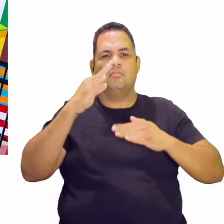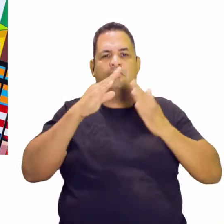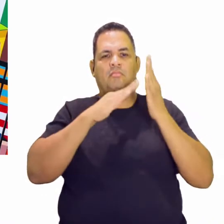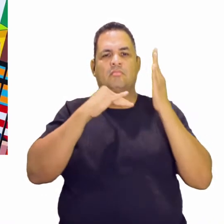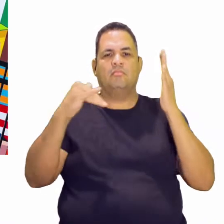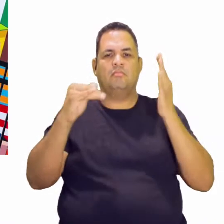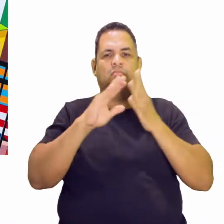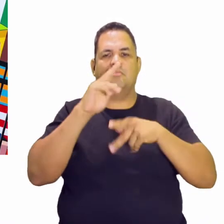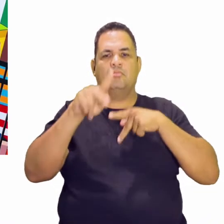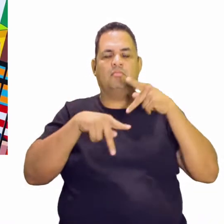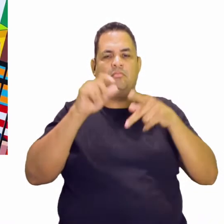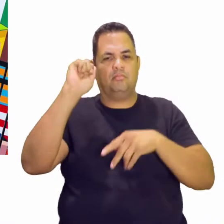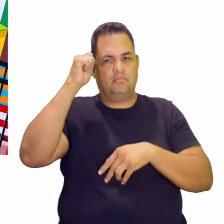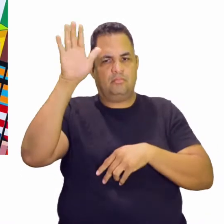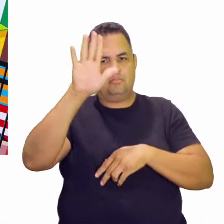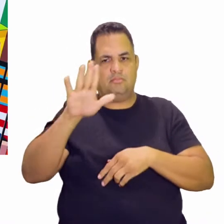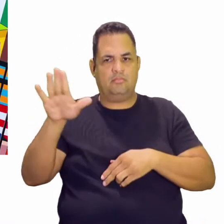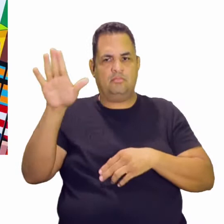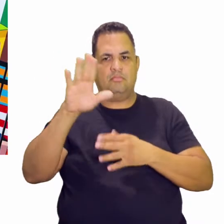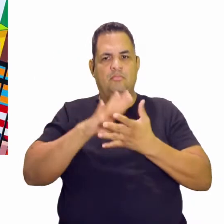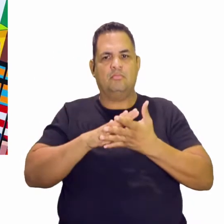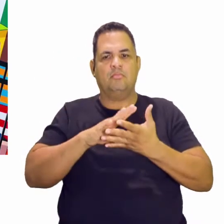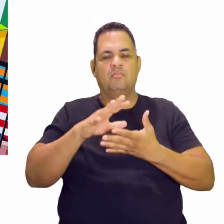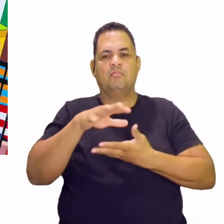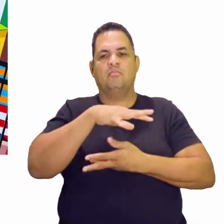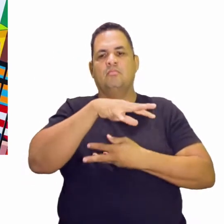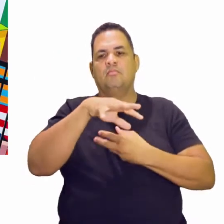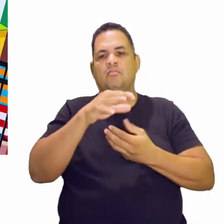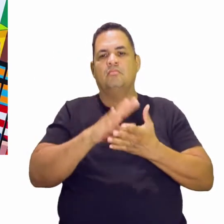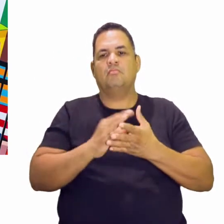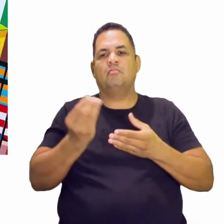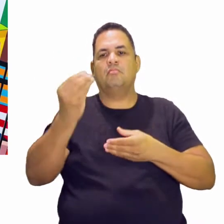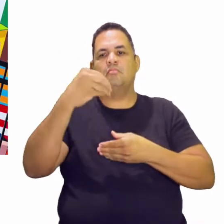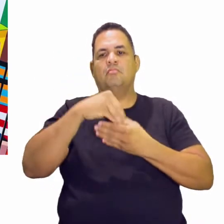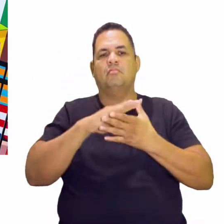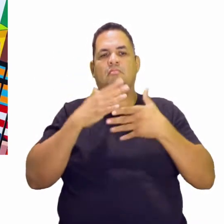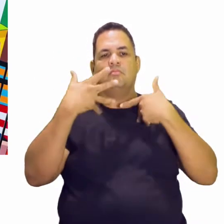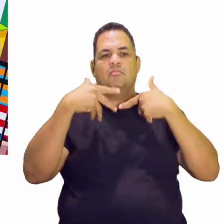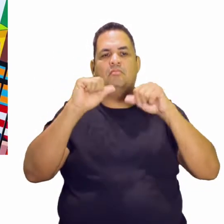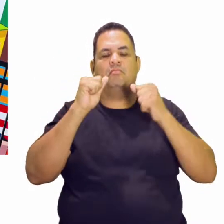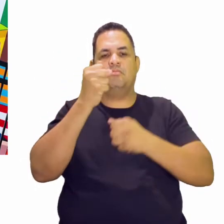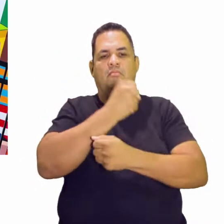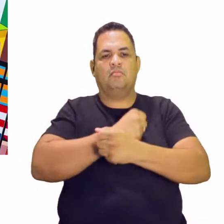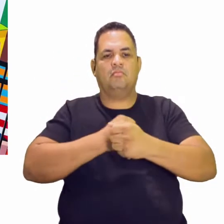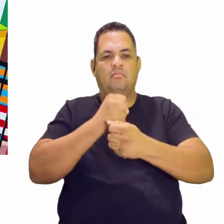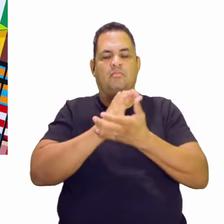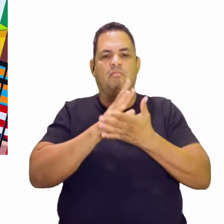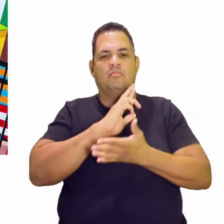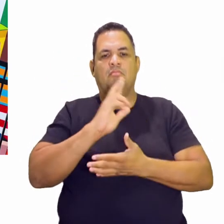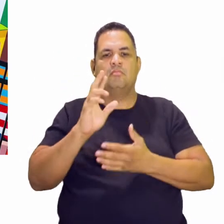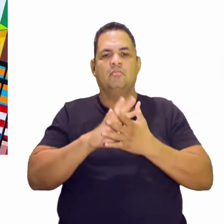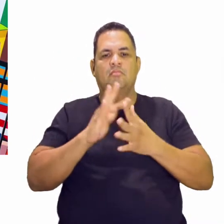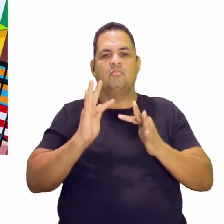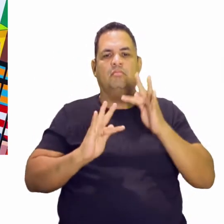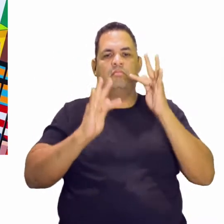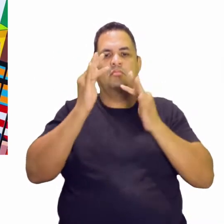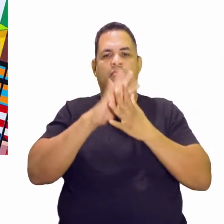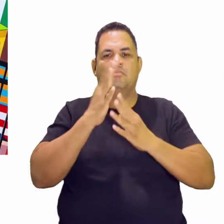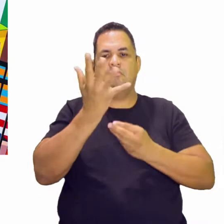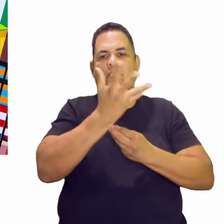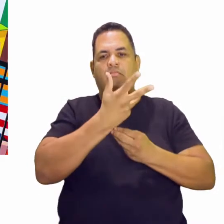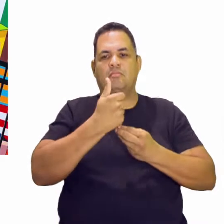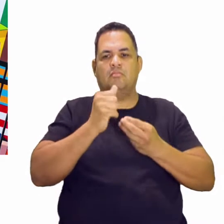da África, que envolvem tanto a linguagem, a culinária, a religião, o folclore e as artes,